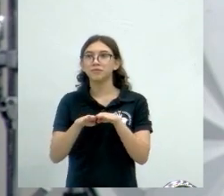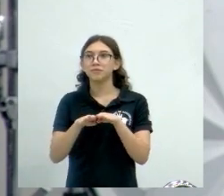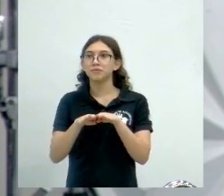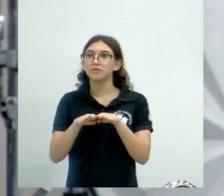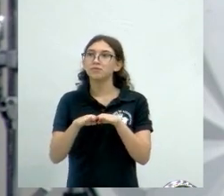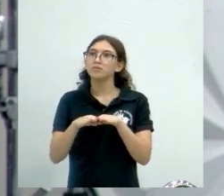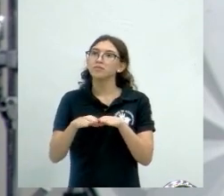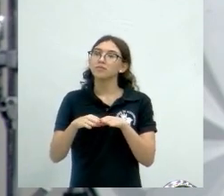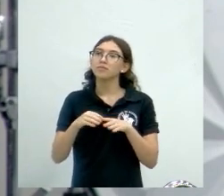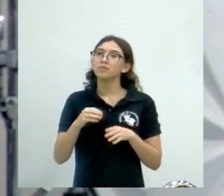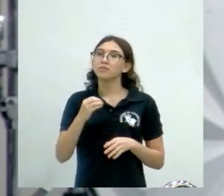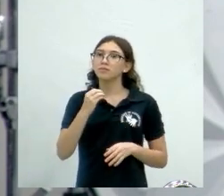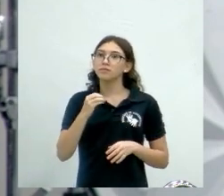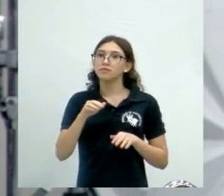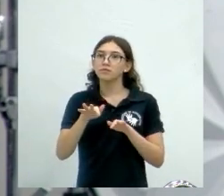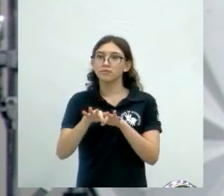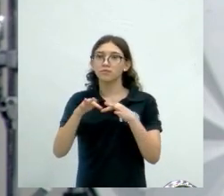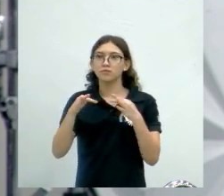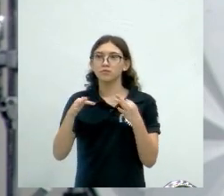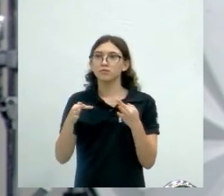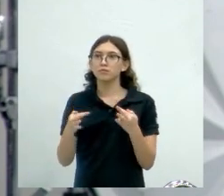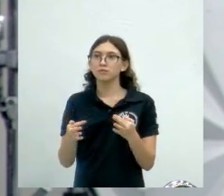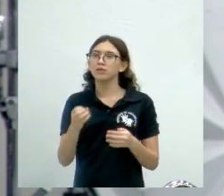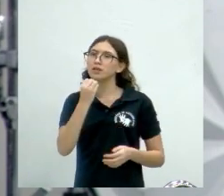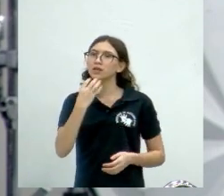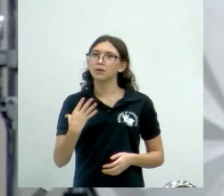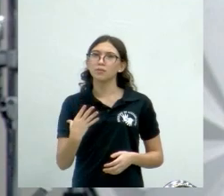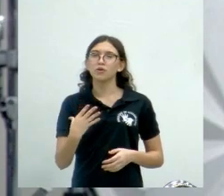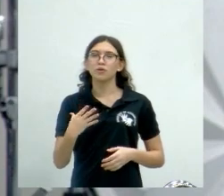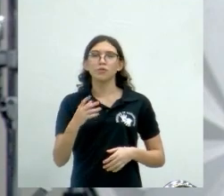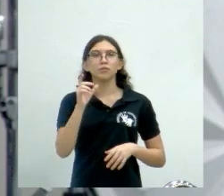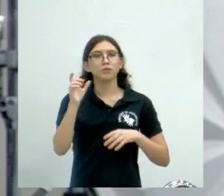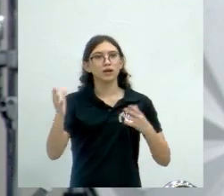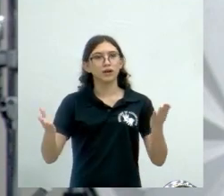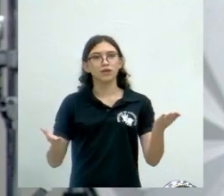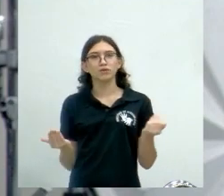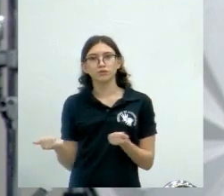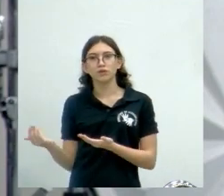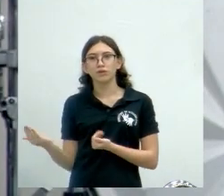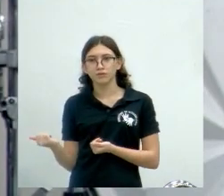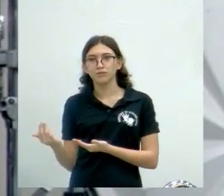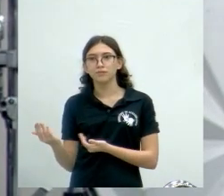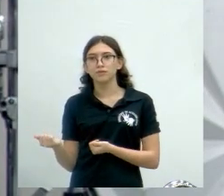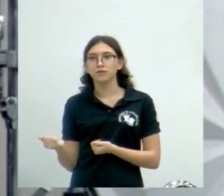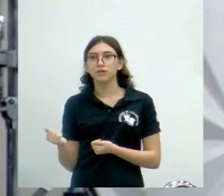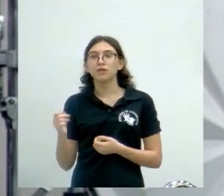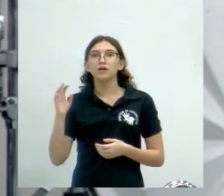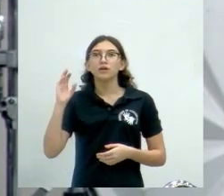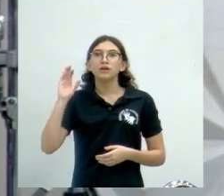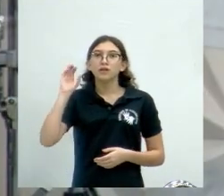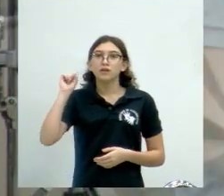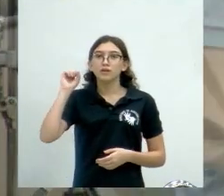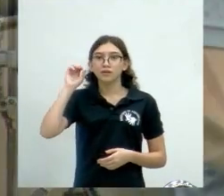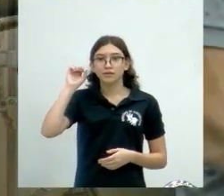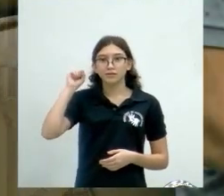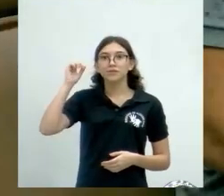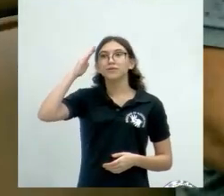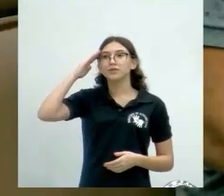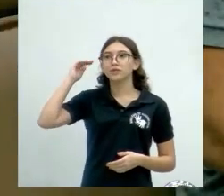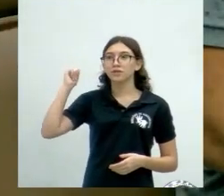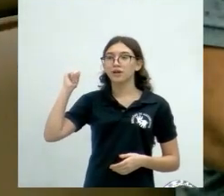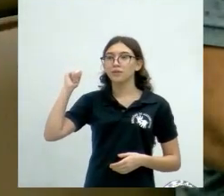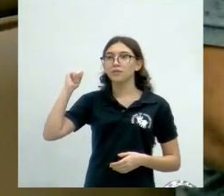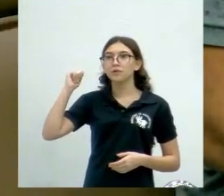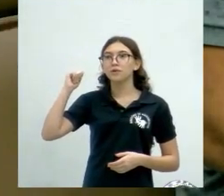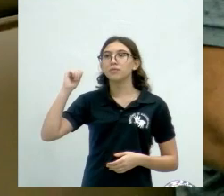prudência aos simples e conhecimento e bom senso aos jovens. Que os ouçam também o sábio, para que aumente seu conhecimento,